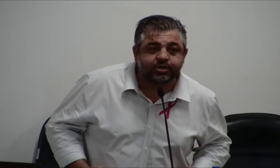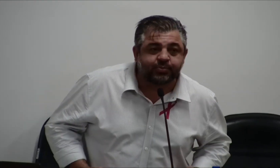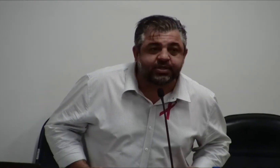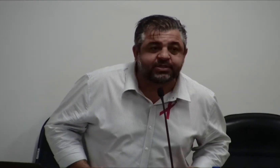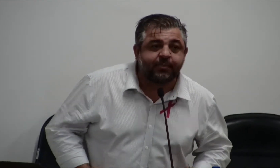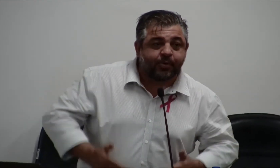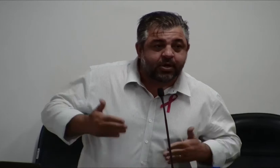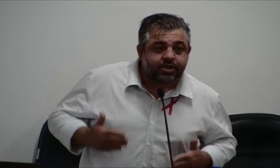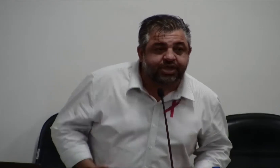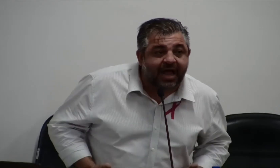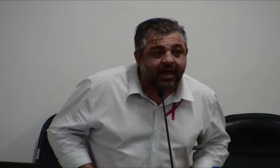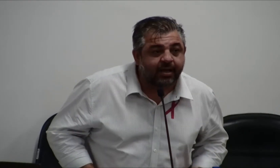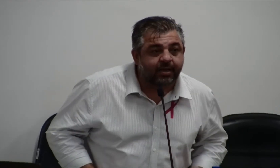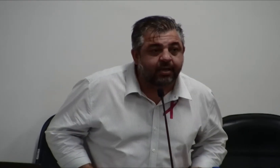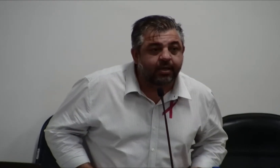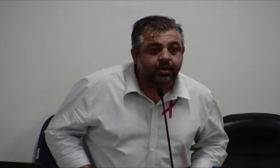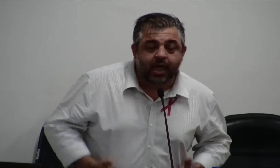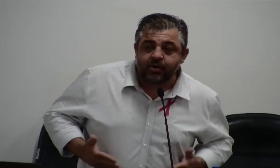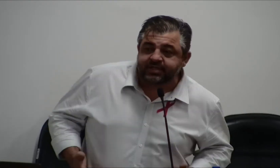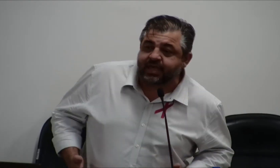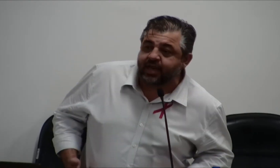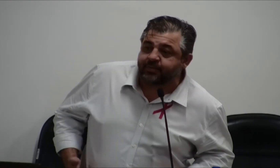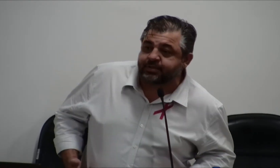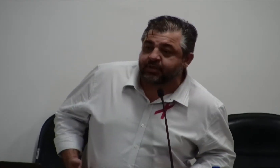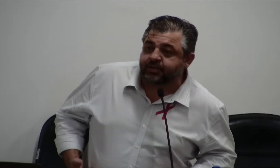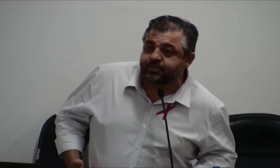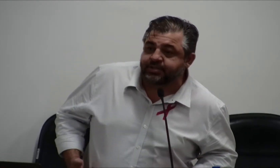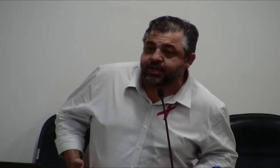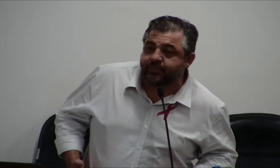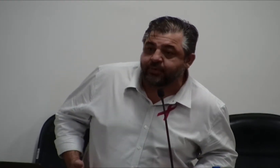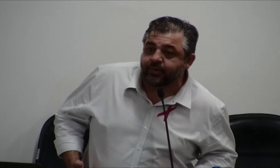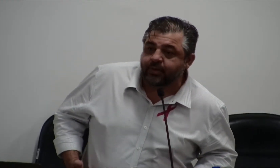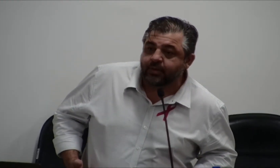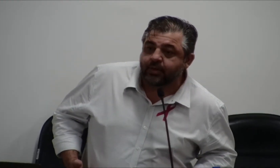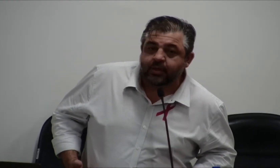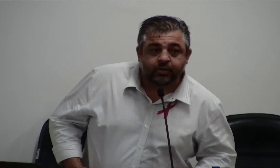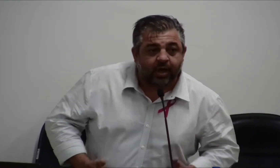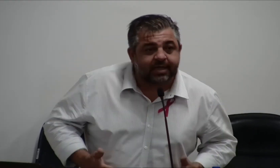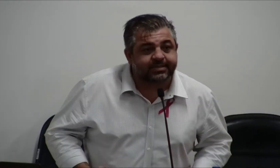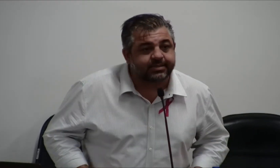defender o nosso município já. O que nós queremos do nosso município?